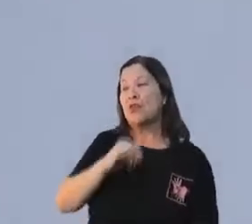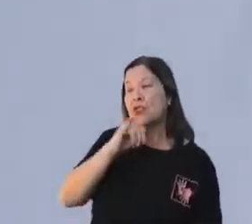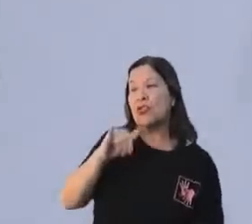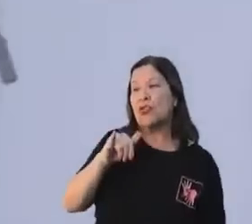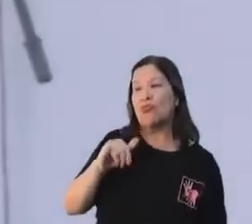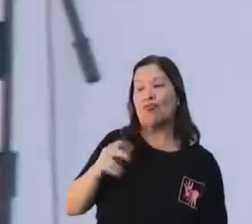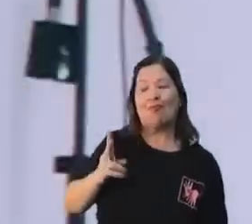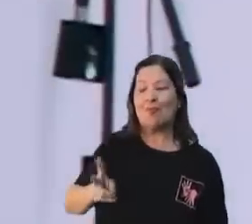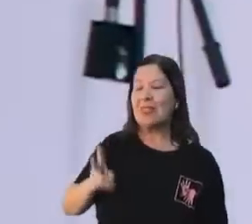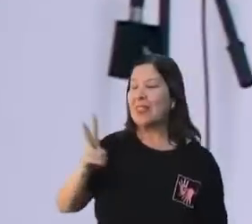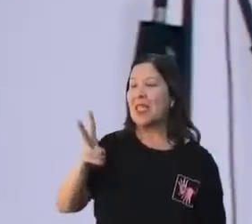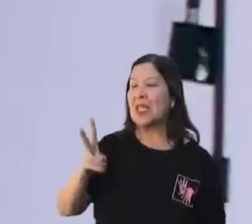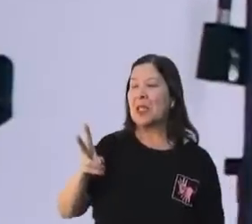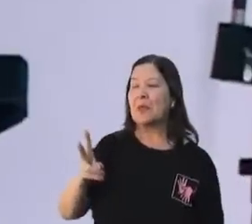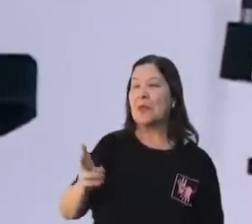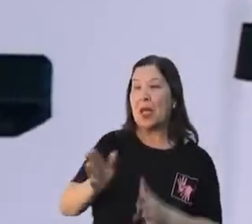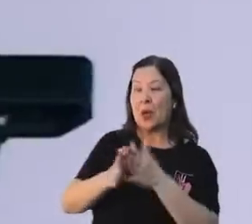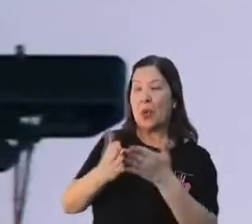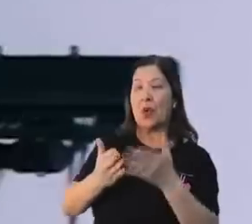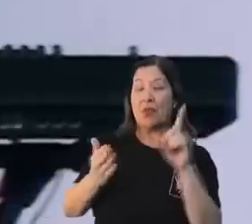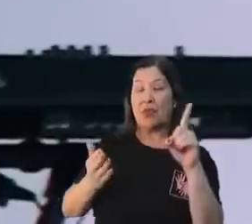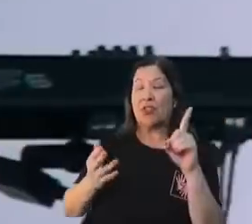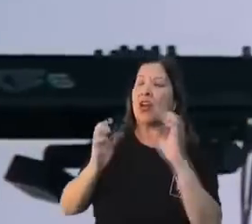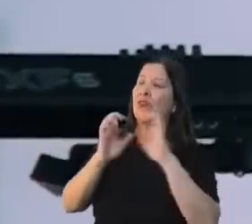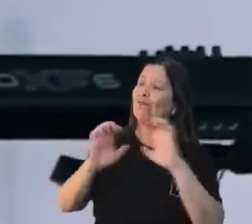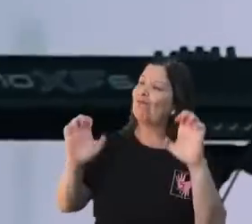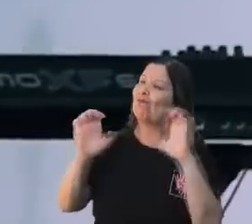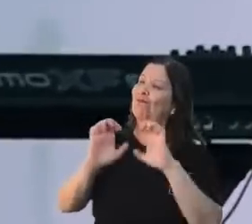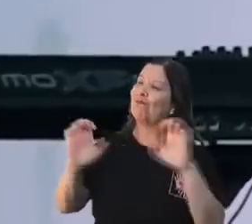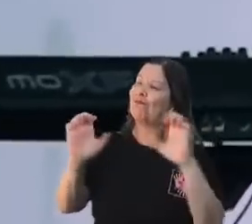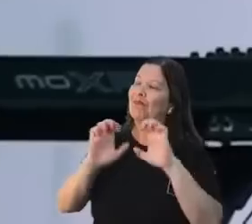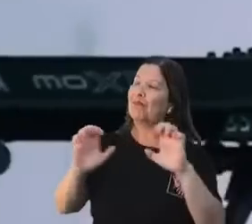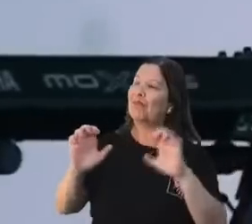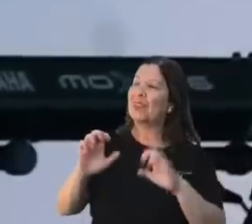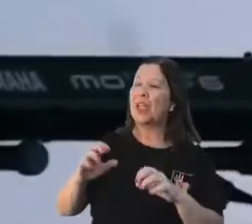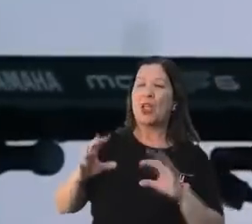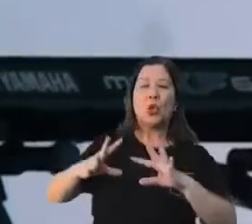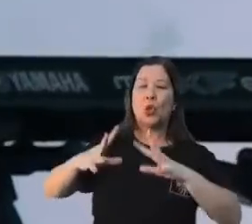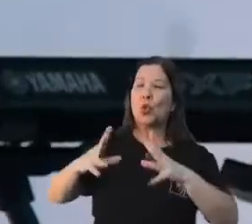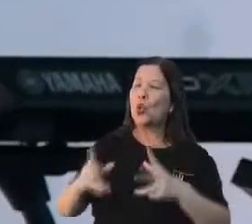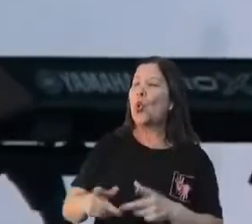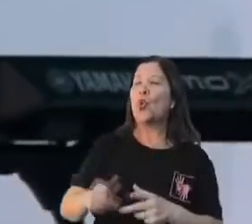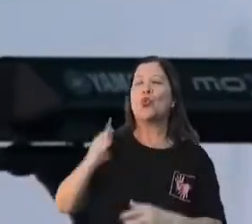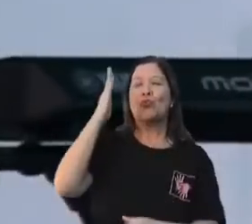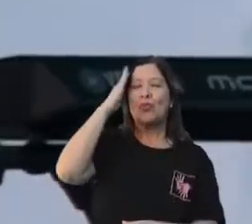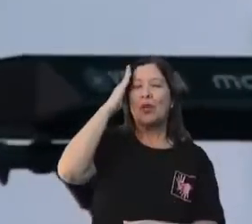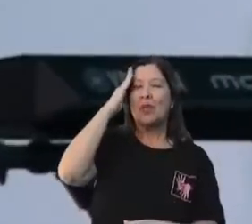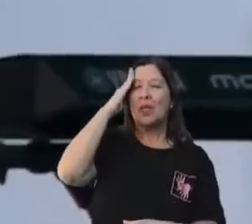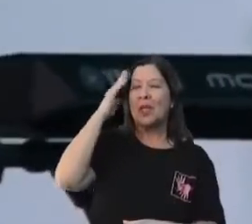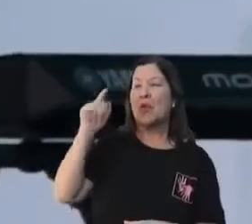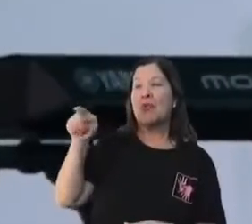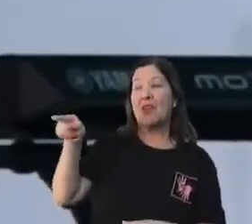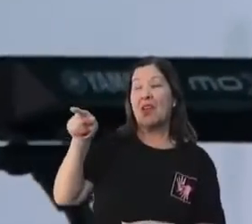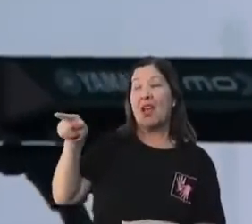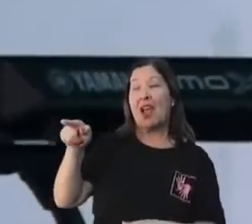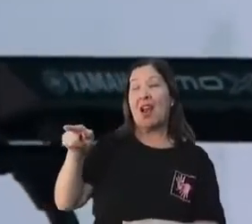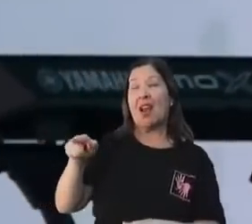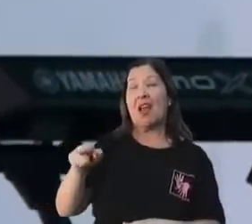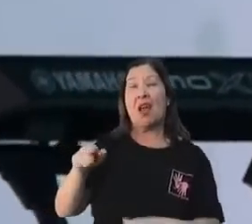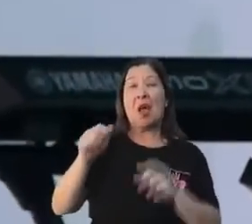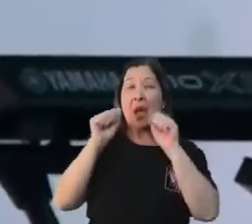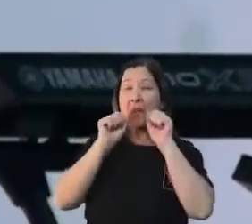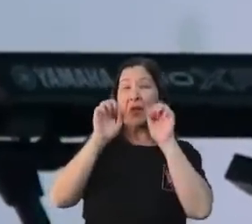pregado o Evangelho, será contado o que ela fez para a memória sua. E aqui eu peço a você para